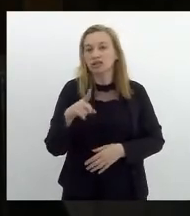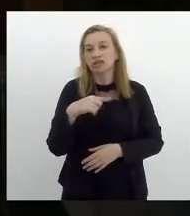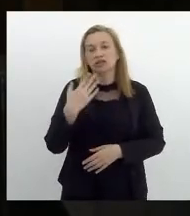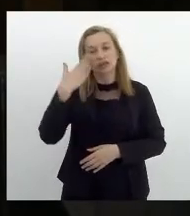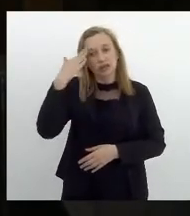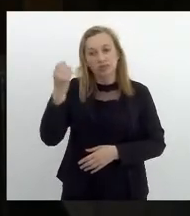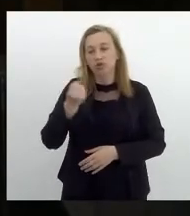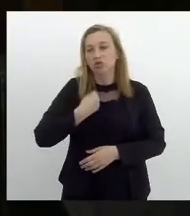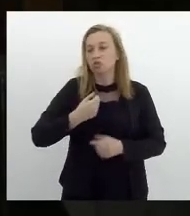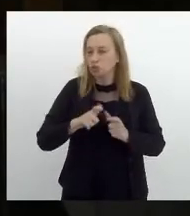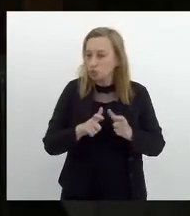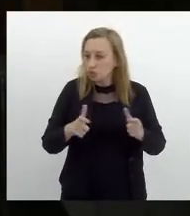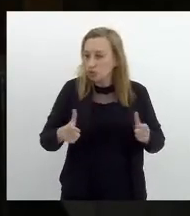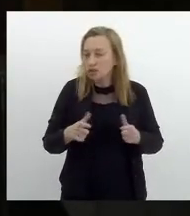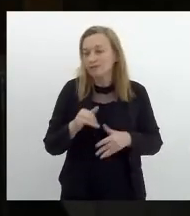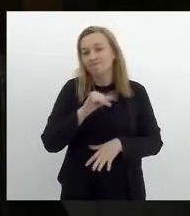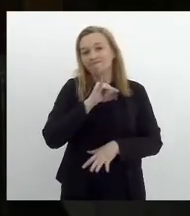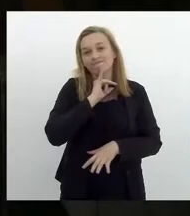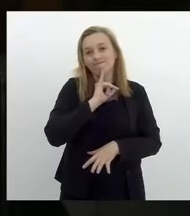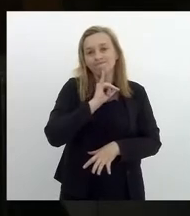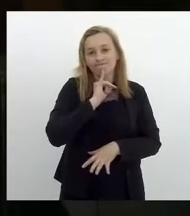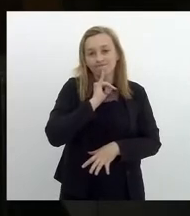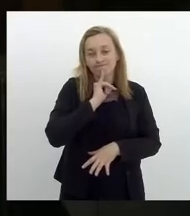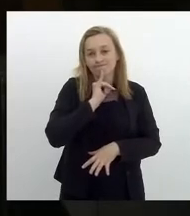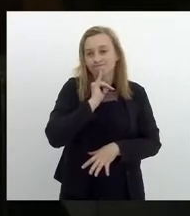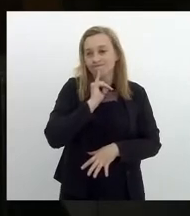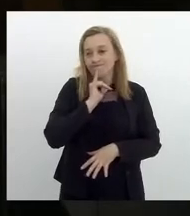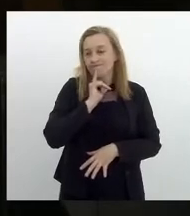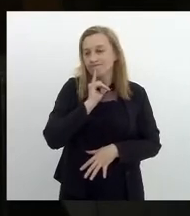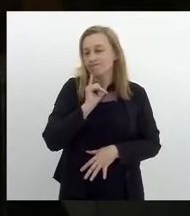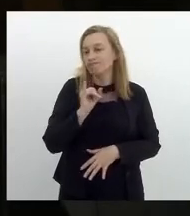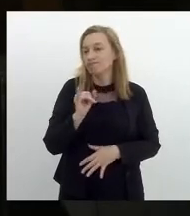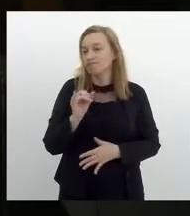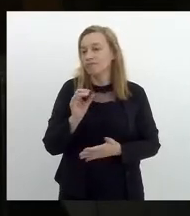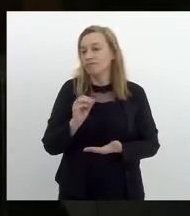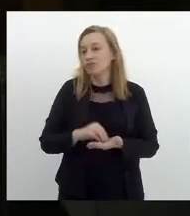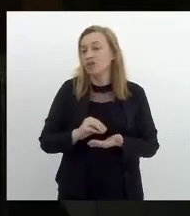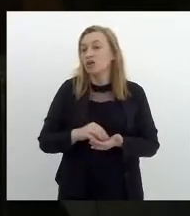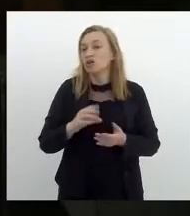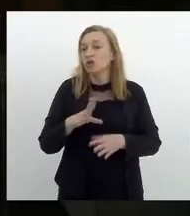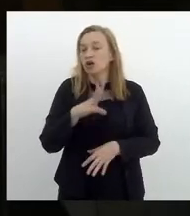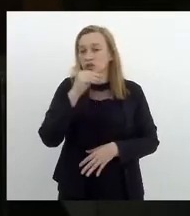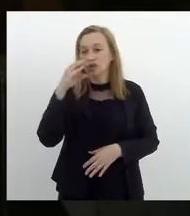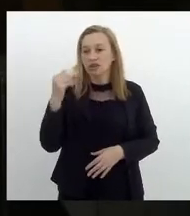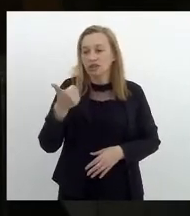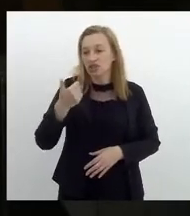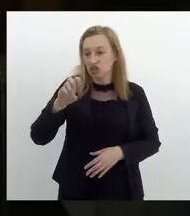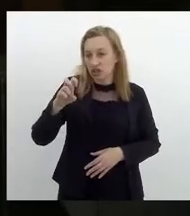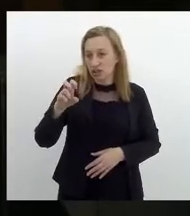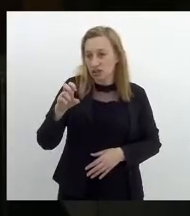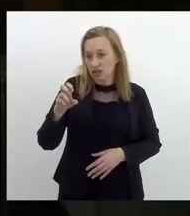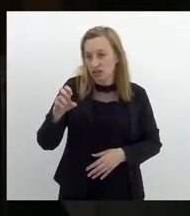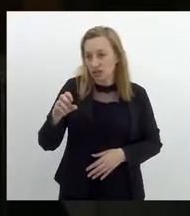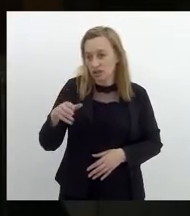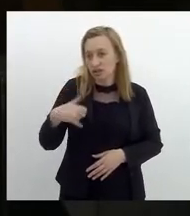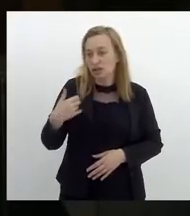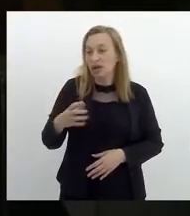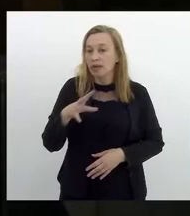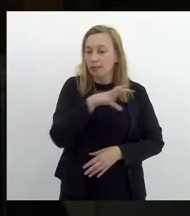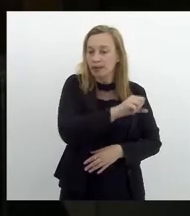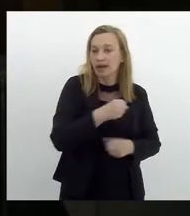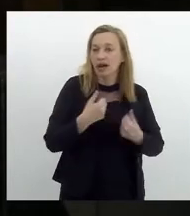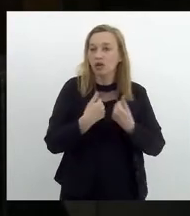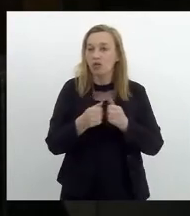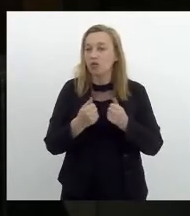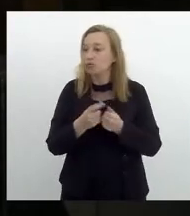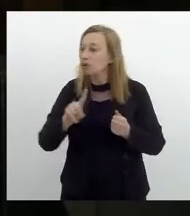uma demanda, que infelizmente é uma demanda que é reprimida. Porque quando o adolescente de 15 anos tem que pegar um ônibus para ir para